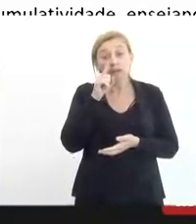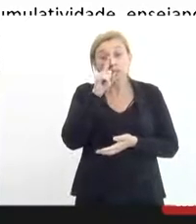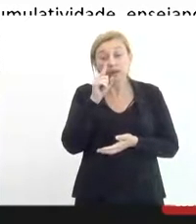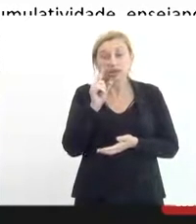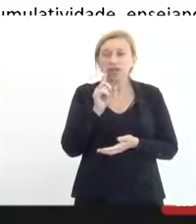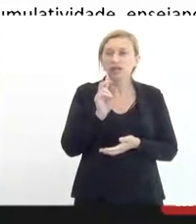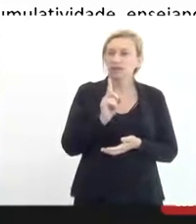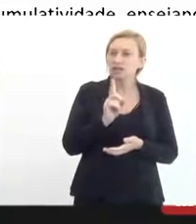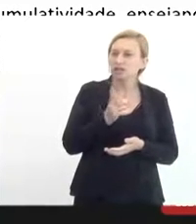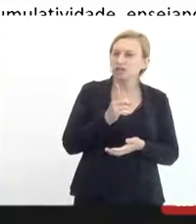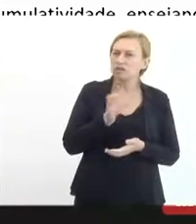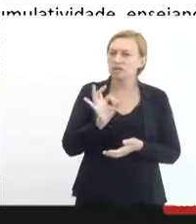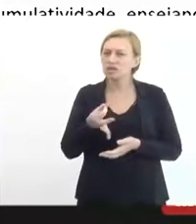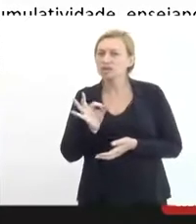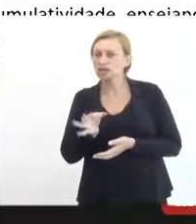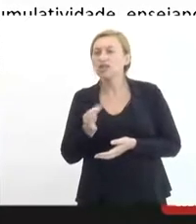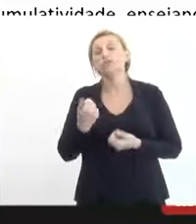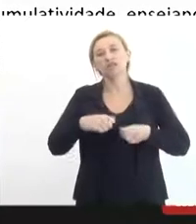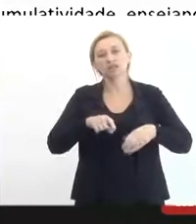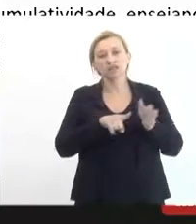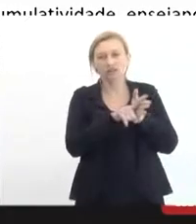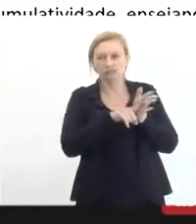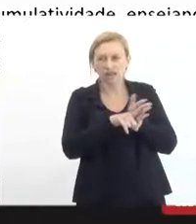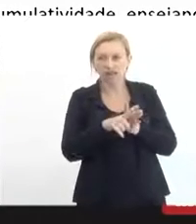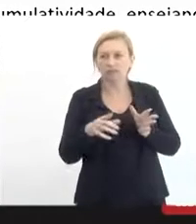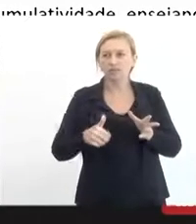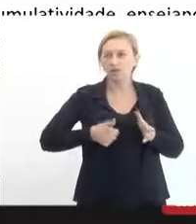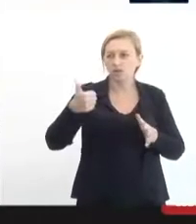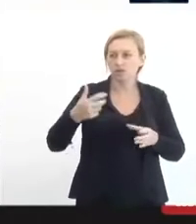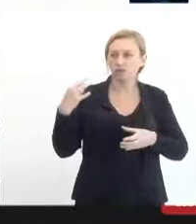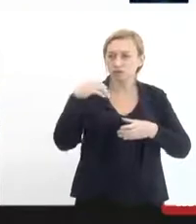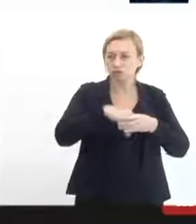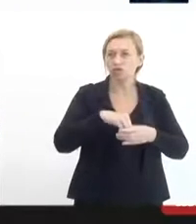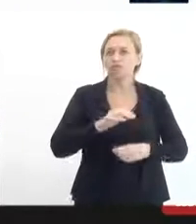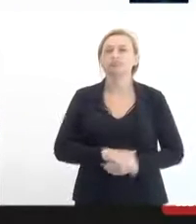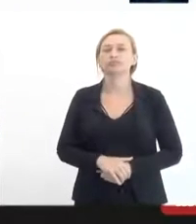incerteza bastante grande que precisa ser avaliado dentro dessa lógica.